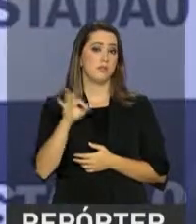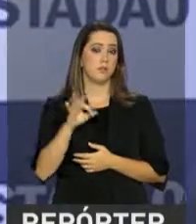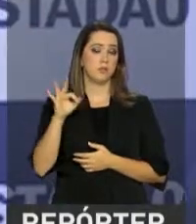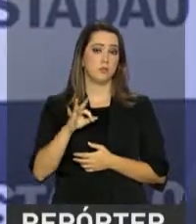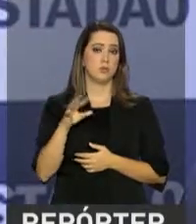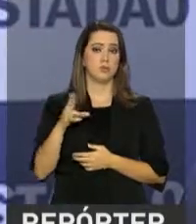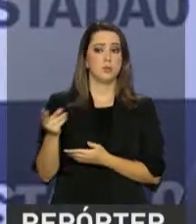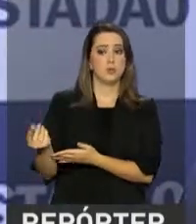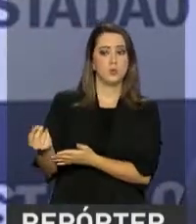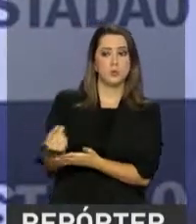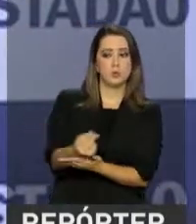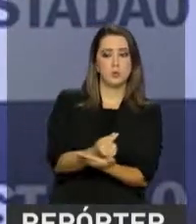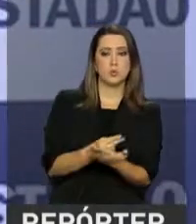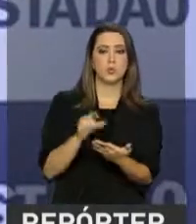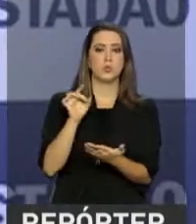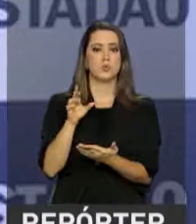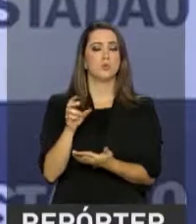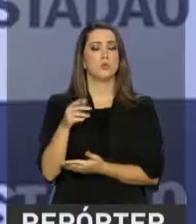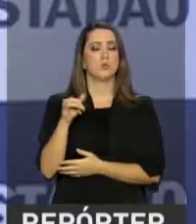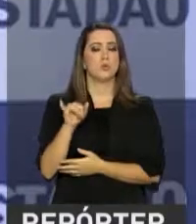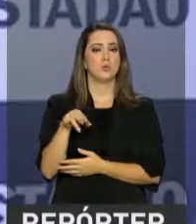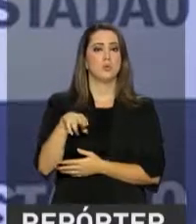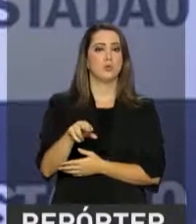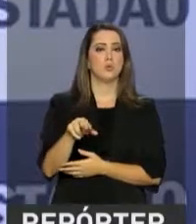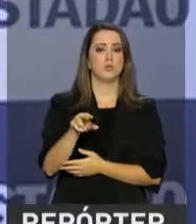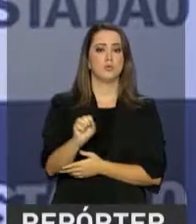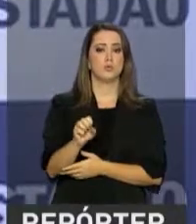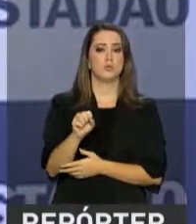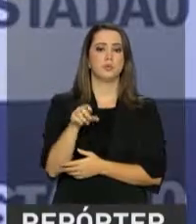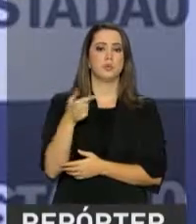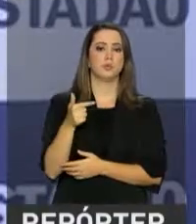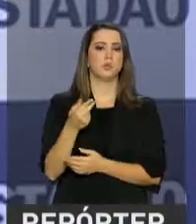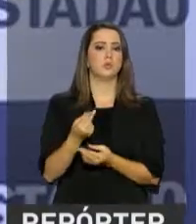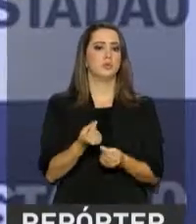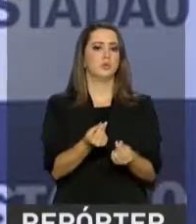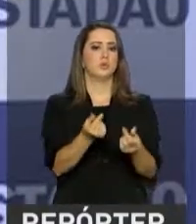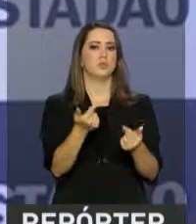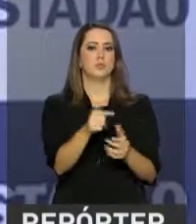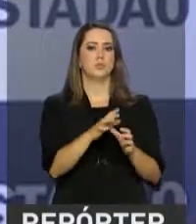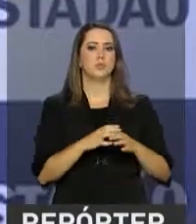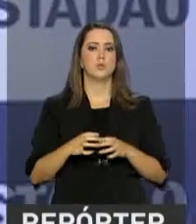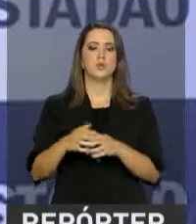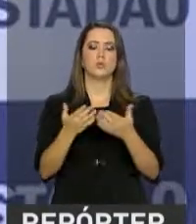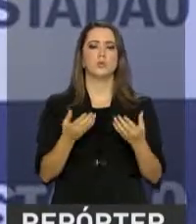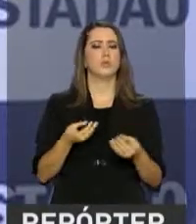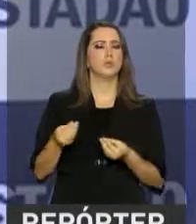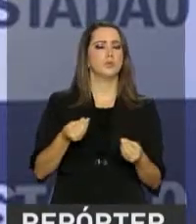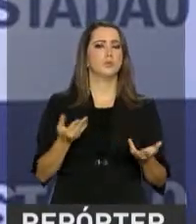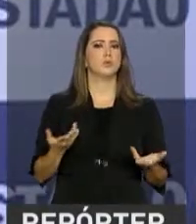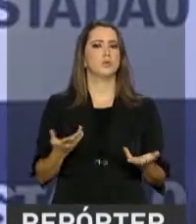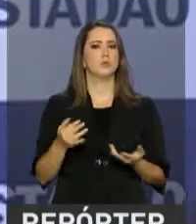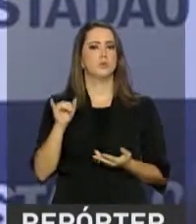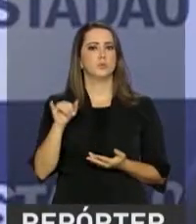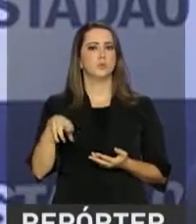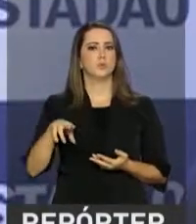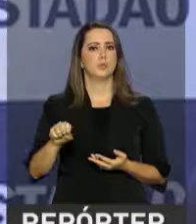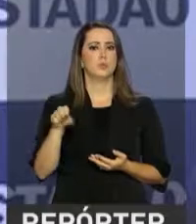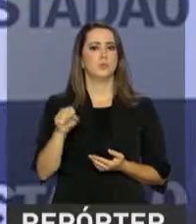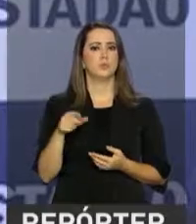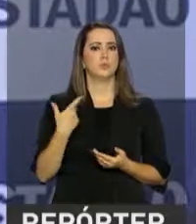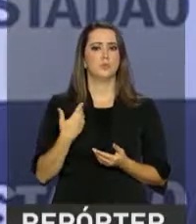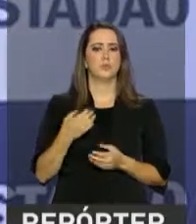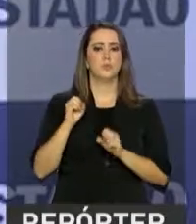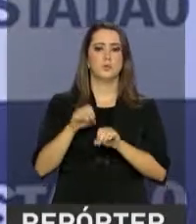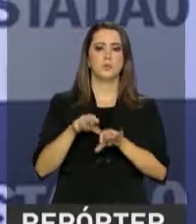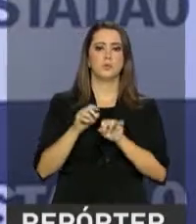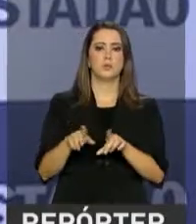do seu orçamento só com Previdência, né, não sobra dinheiro para as outras áreas. Não sobra dinheiro para a infraestrutura, não sobra dinheiro para a